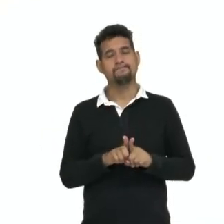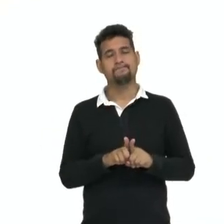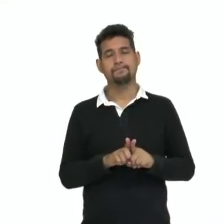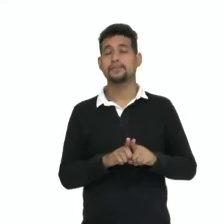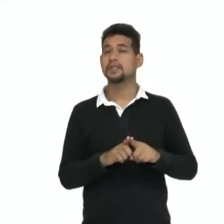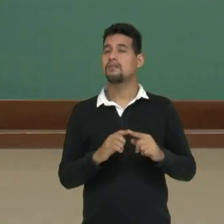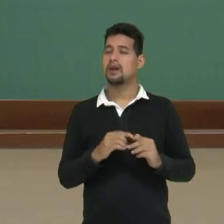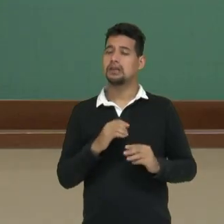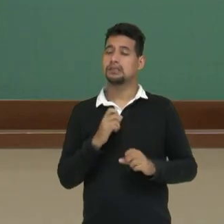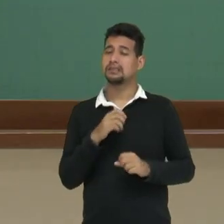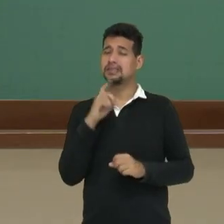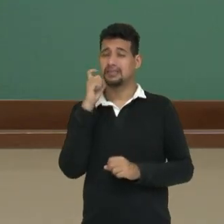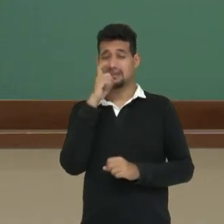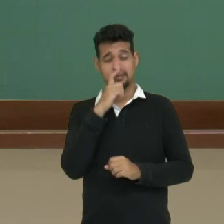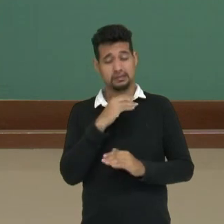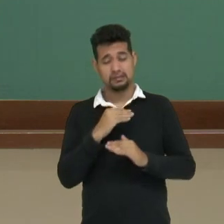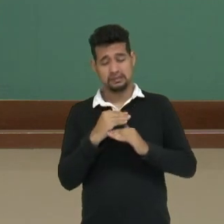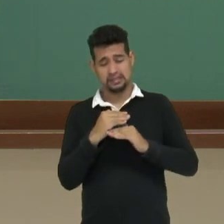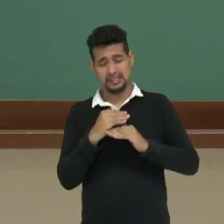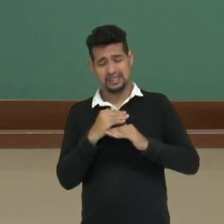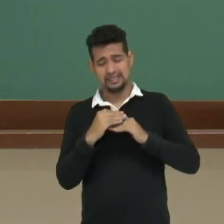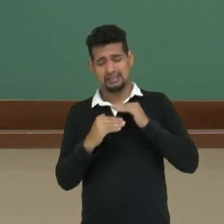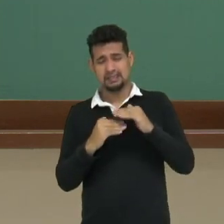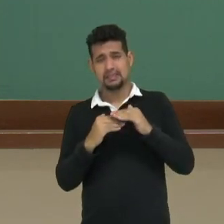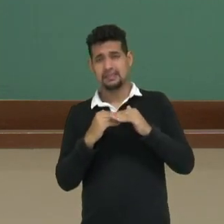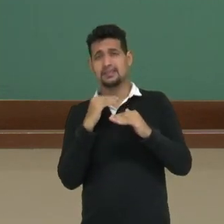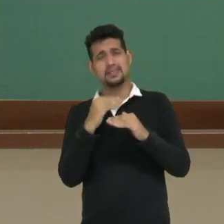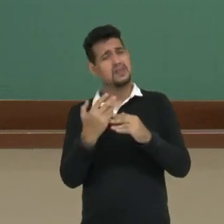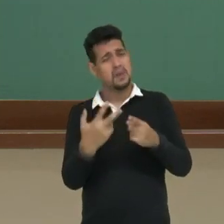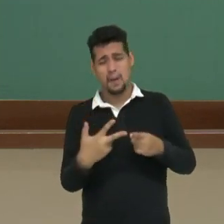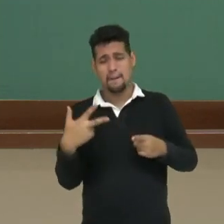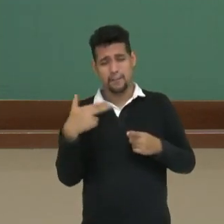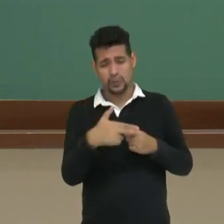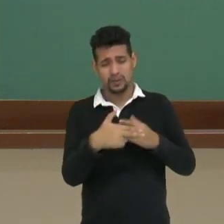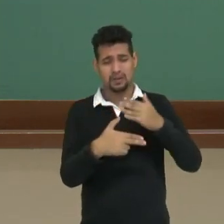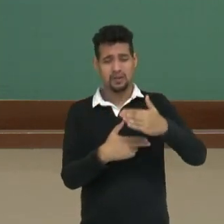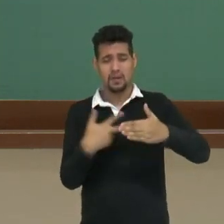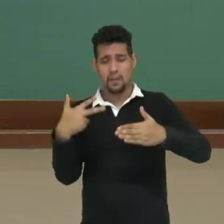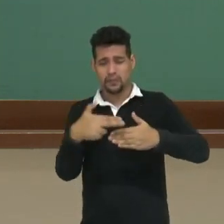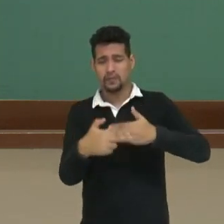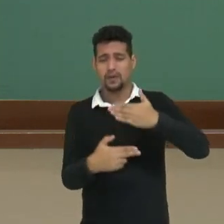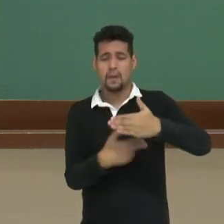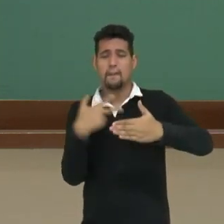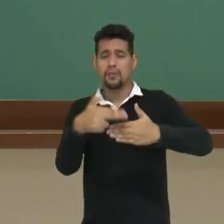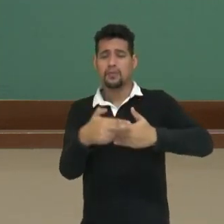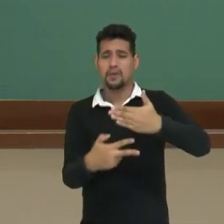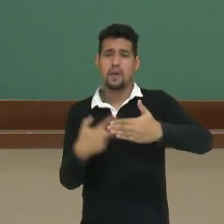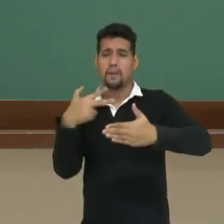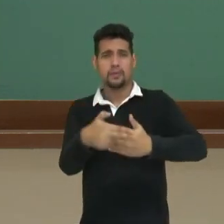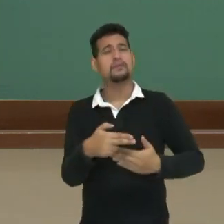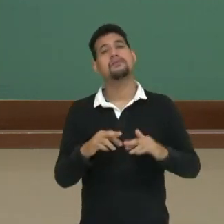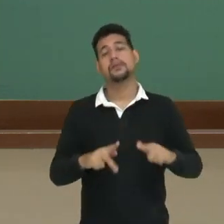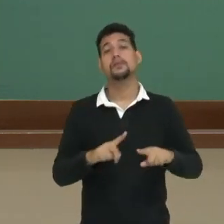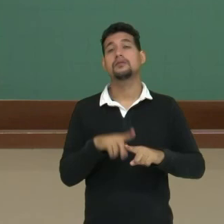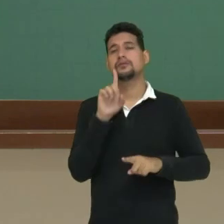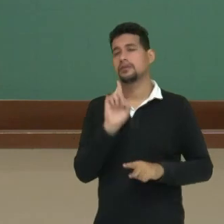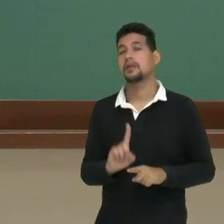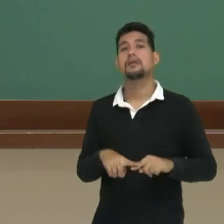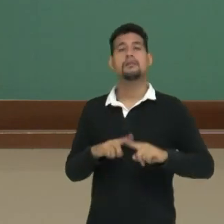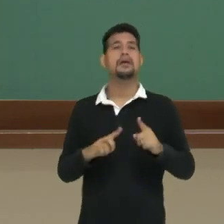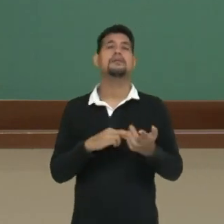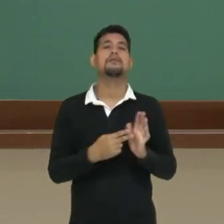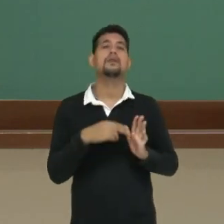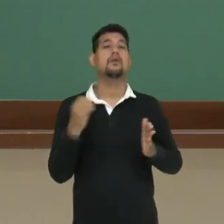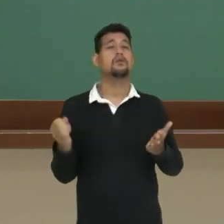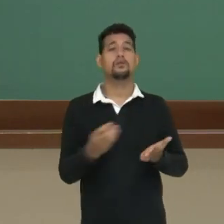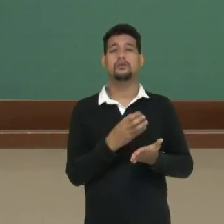pouco a pouco. Então, cada vez mais você vai vendo a restrição das liberdades civis, dos direitos civis. Isso cada vez que um